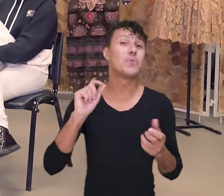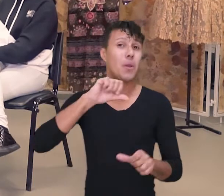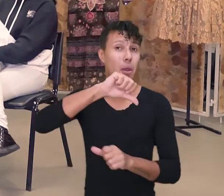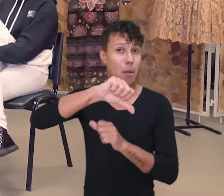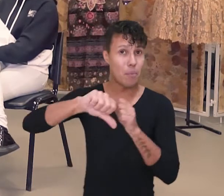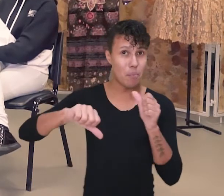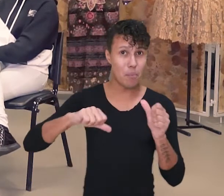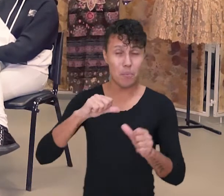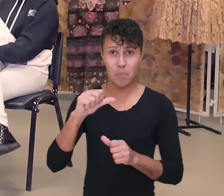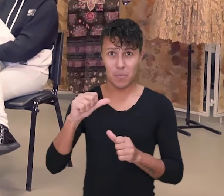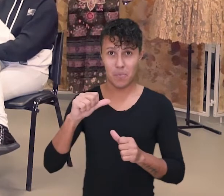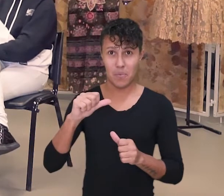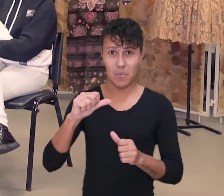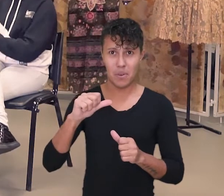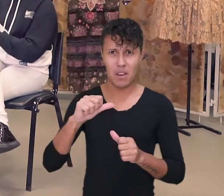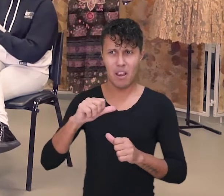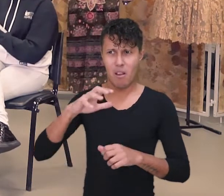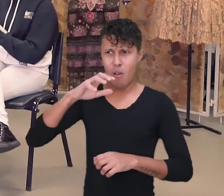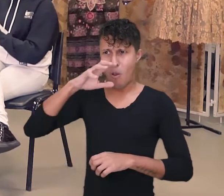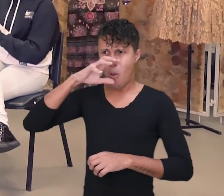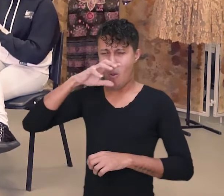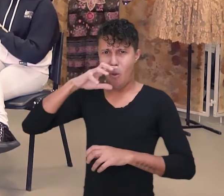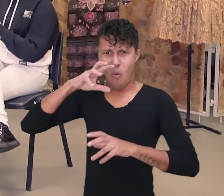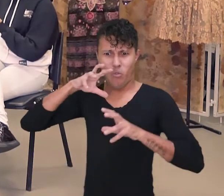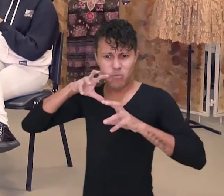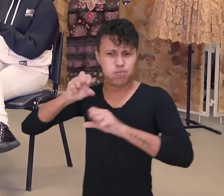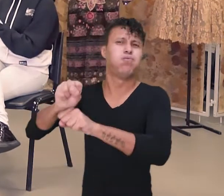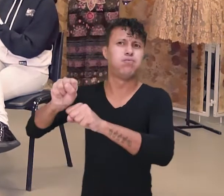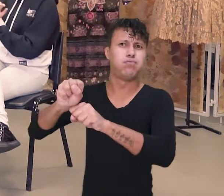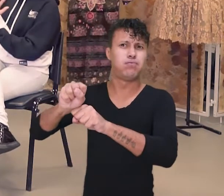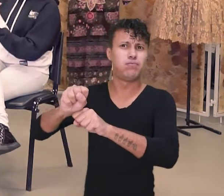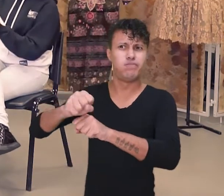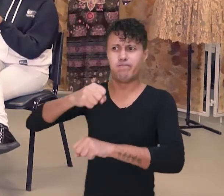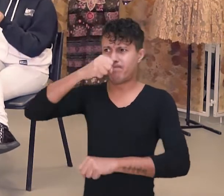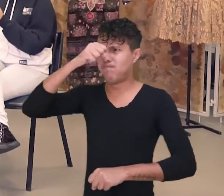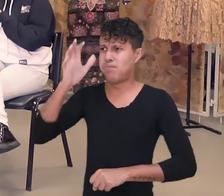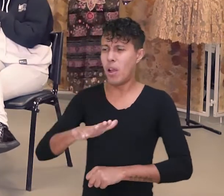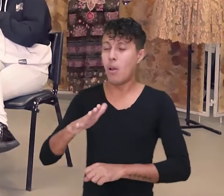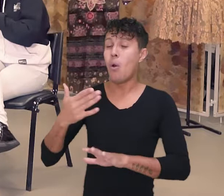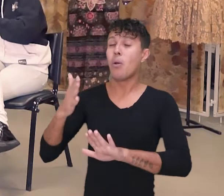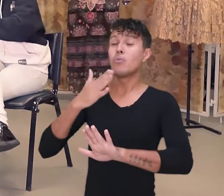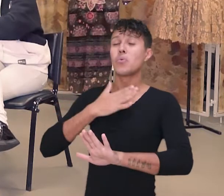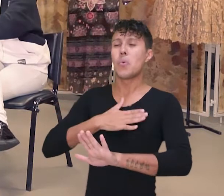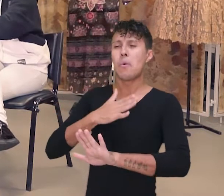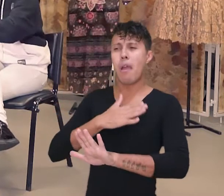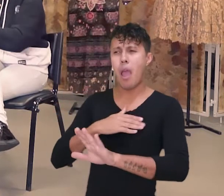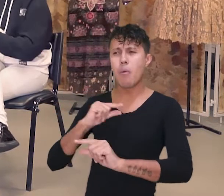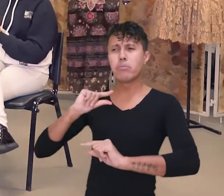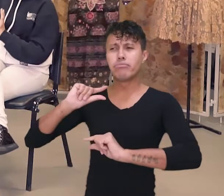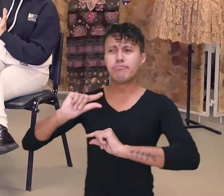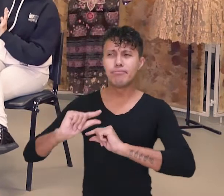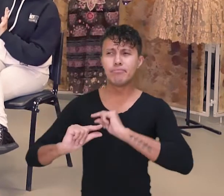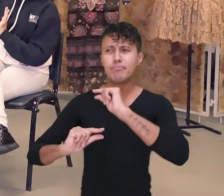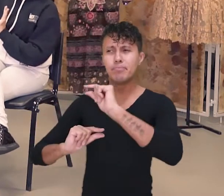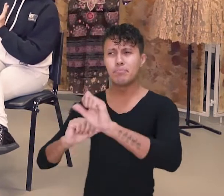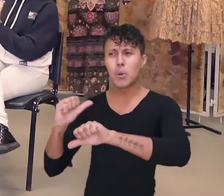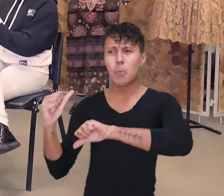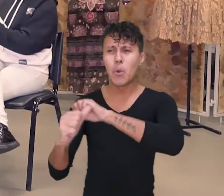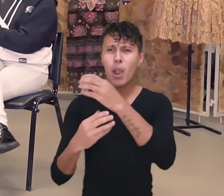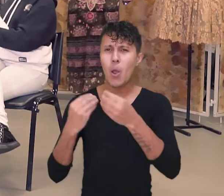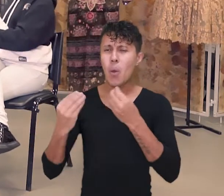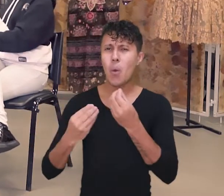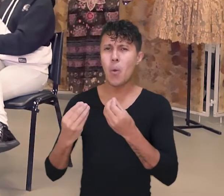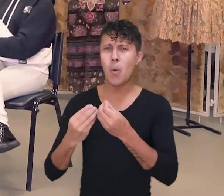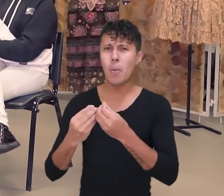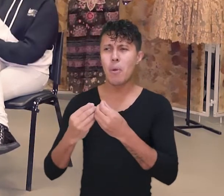essas mudanças, elas são bruscas? Será que elas, a gente chega a dar um carinho na mudança e aí muda ela? Assim,